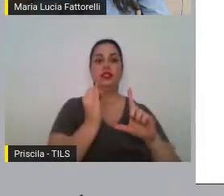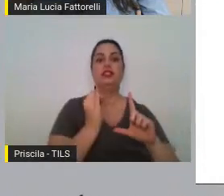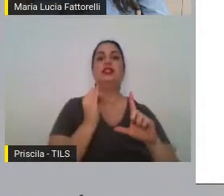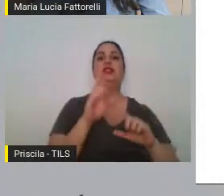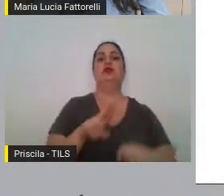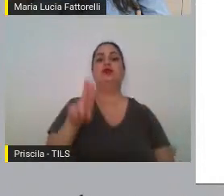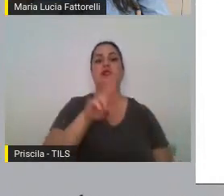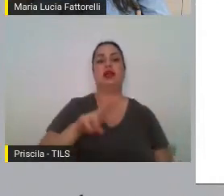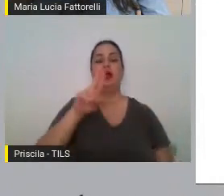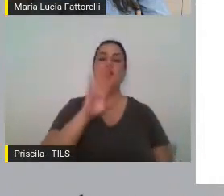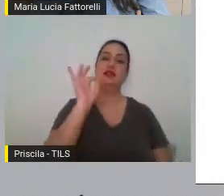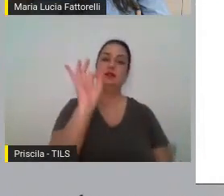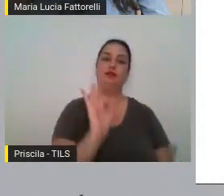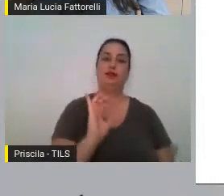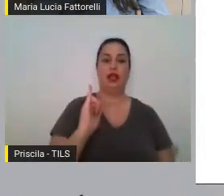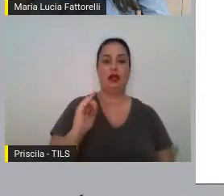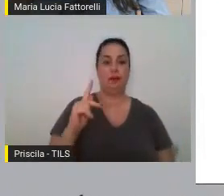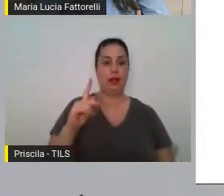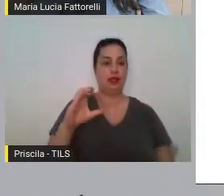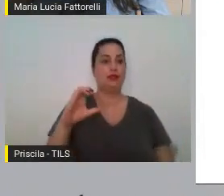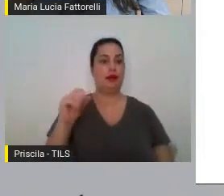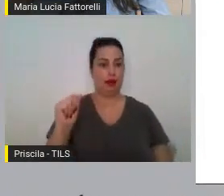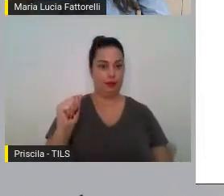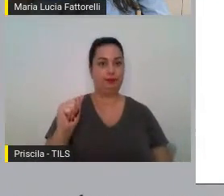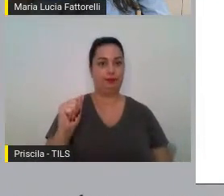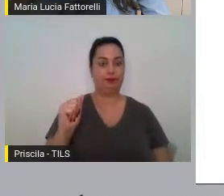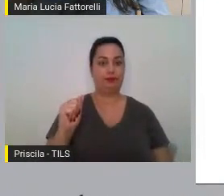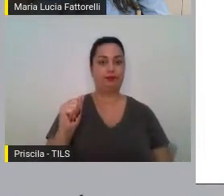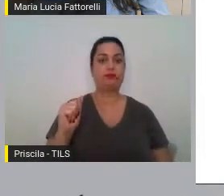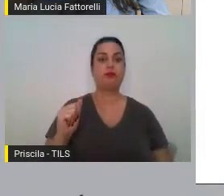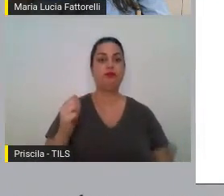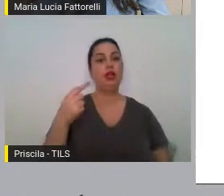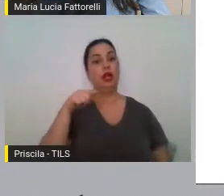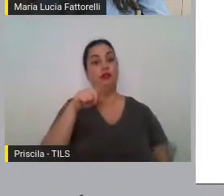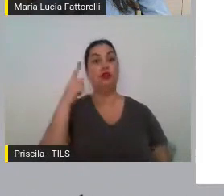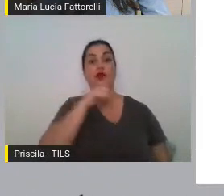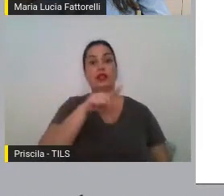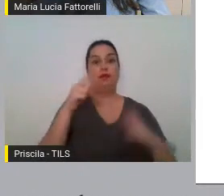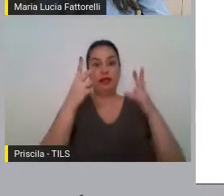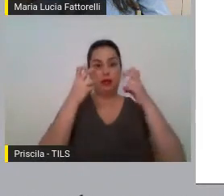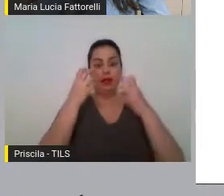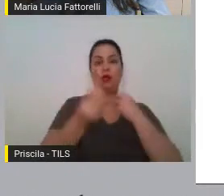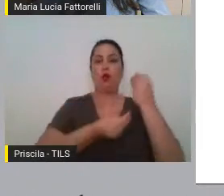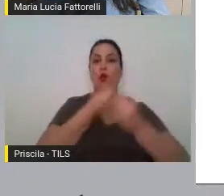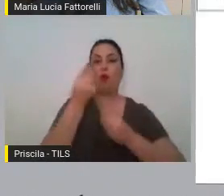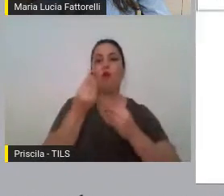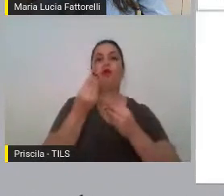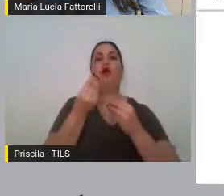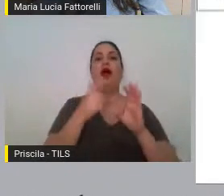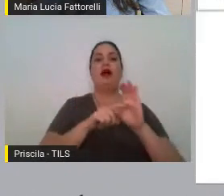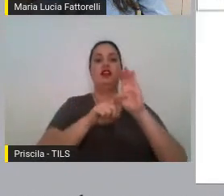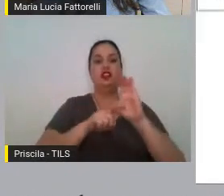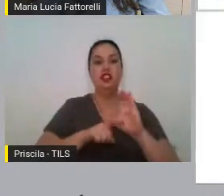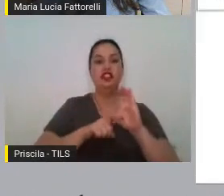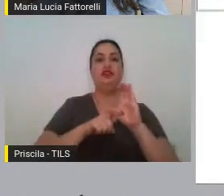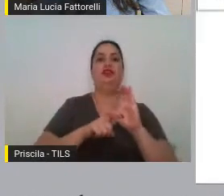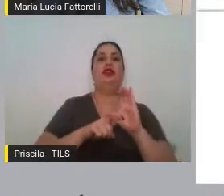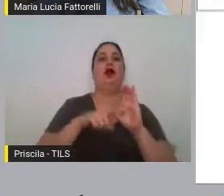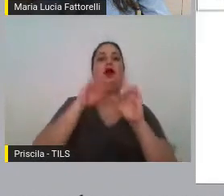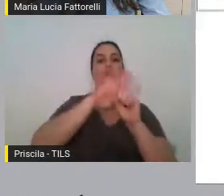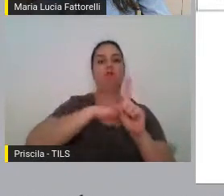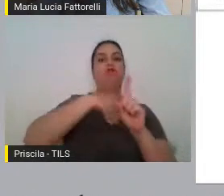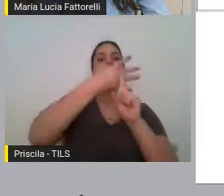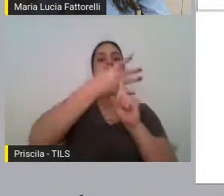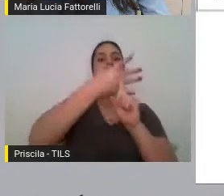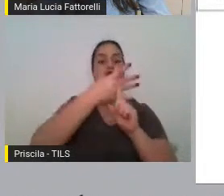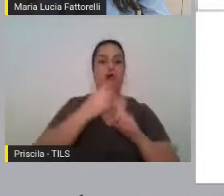Aqui vocês vão ver exatamente como que se impulsionou a dívida. Mas, aqui no caso de Alagoas, nós vamos ver